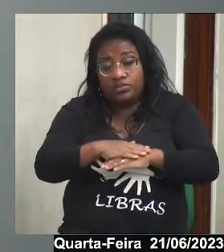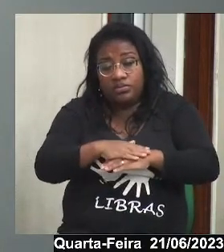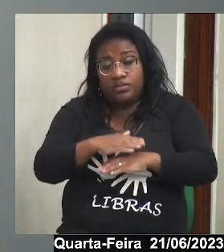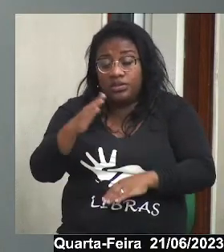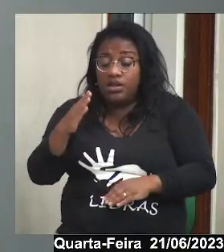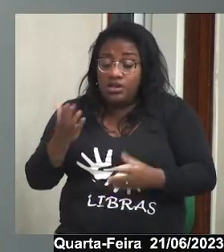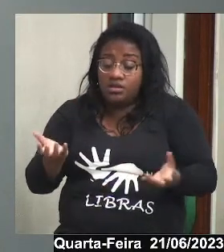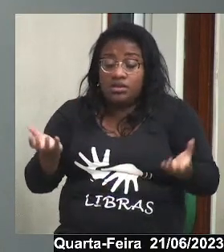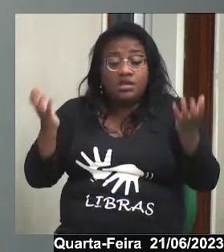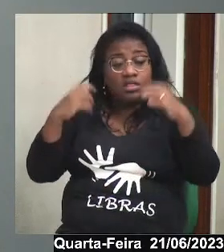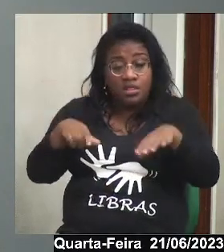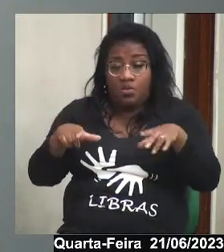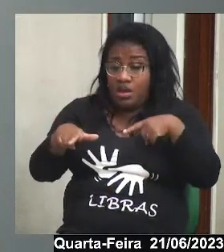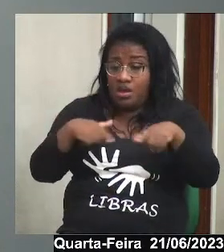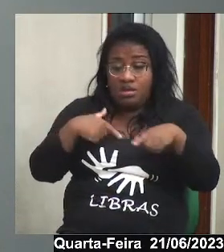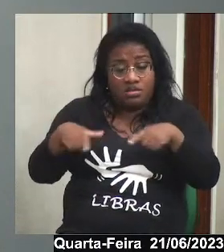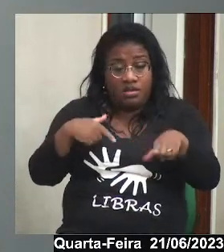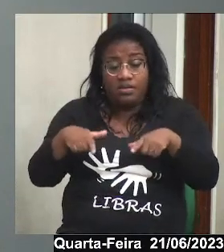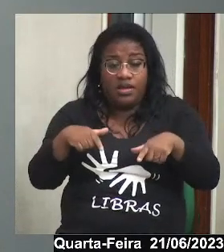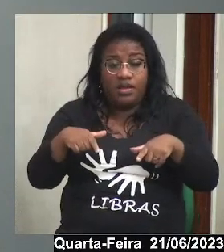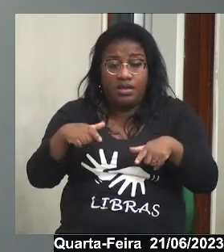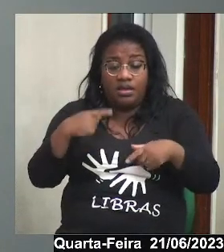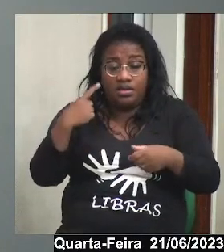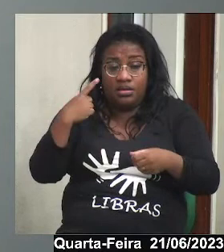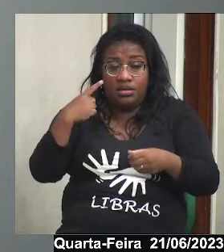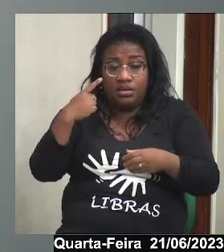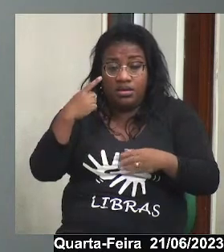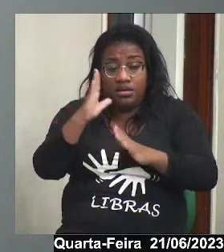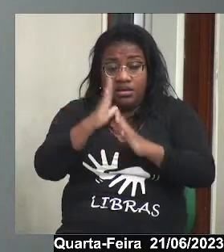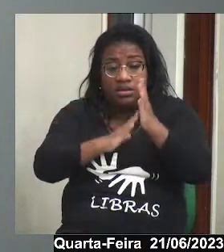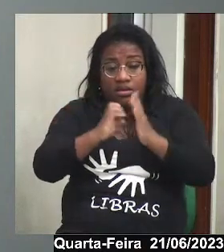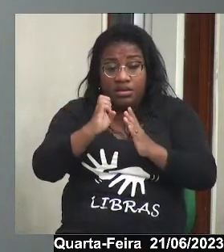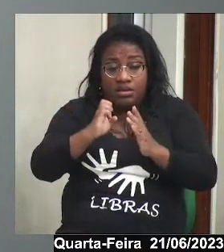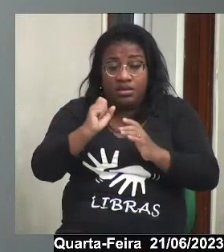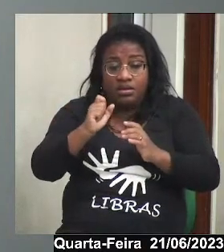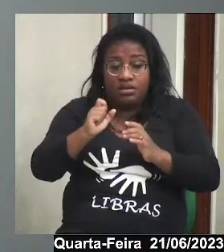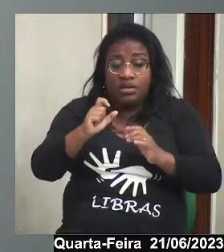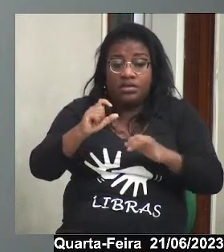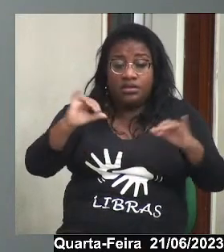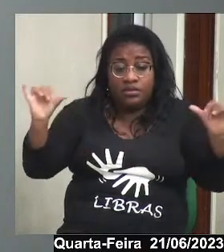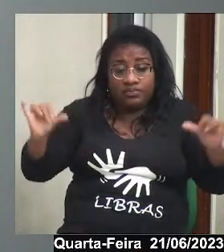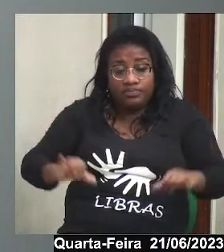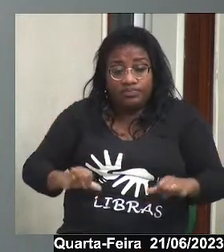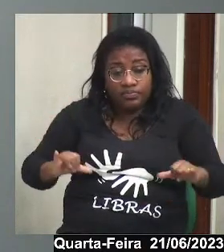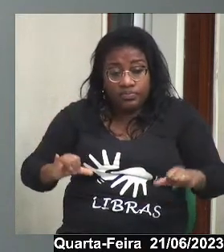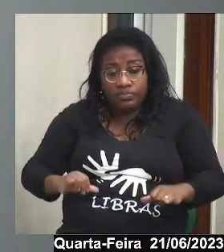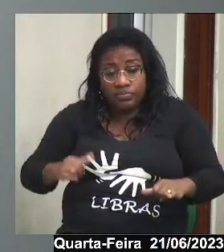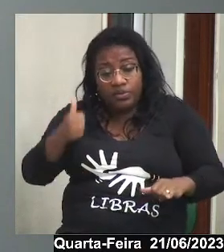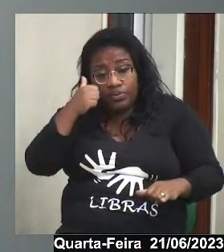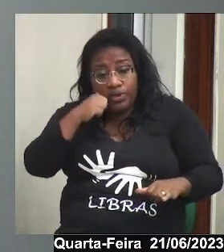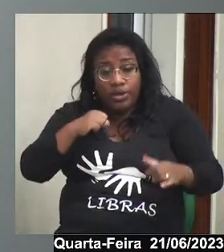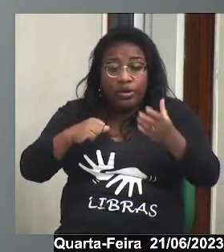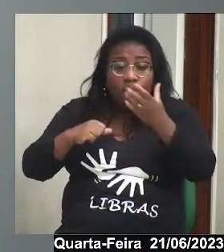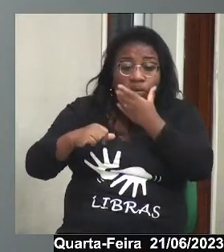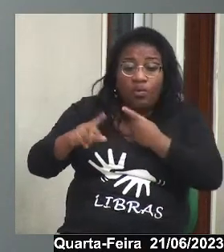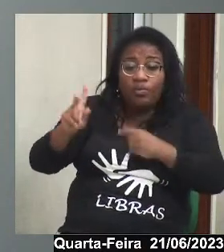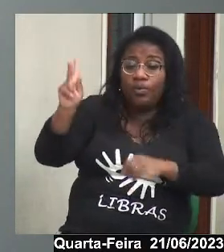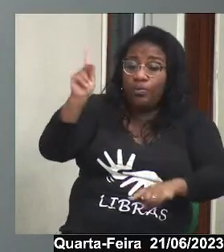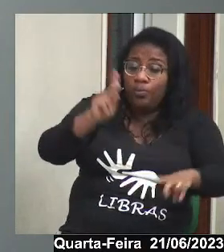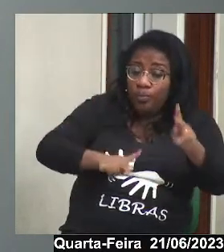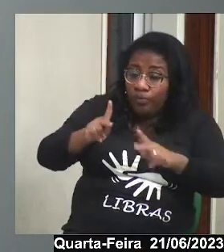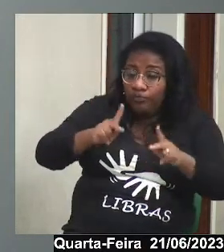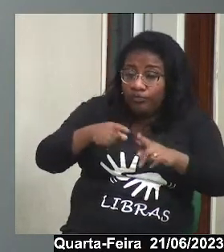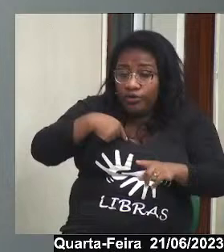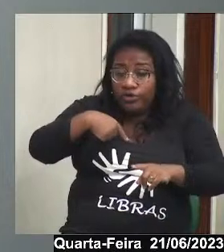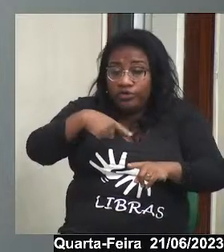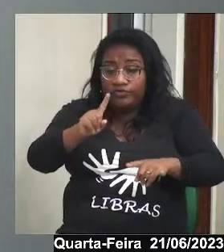Infelizmente, muitos deles não querem vir trabalhar mais na nossa cidade. E quem está pagando o preço é a dona Maria e o seu José, que quando vai na UPA, vai no